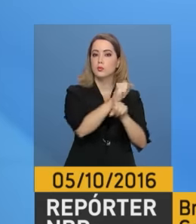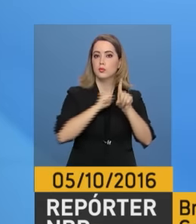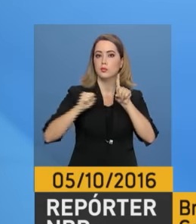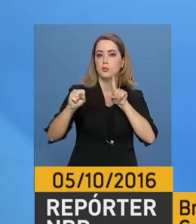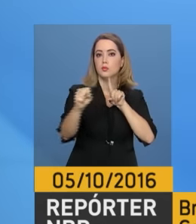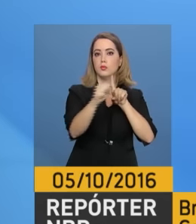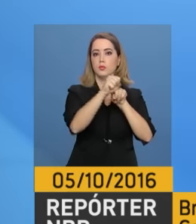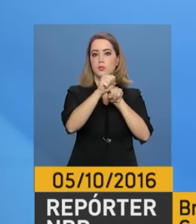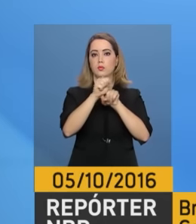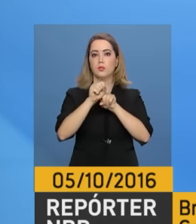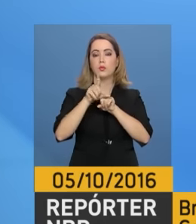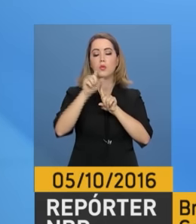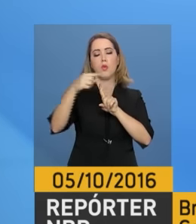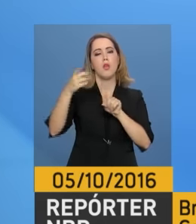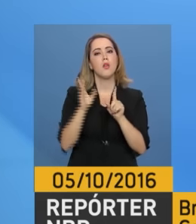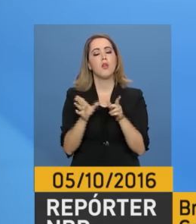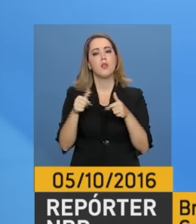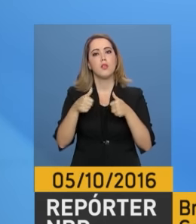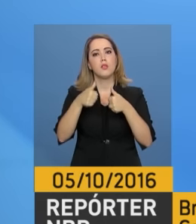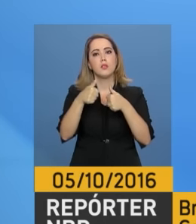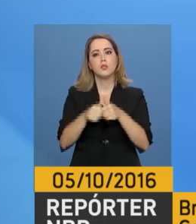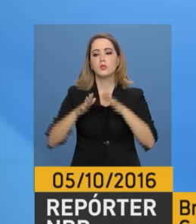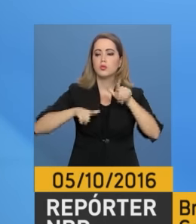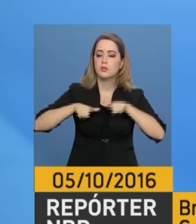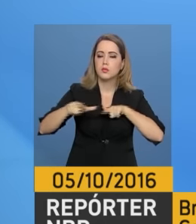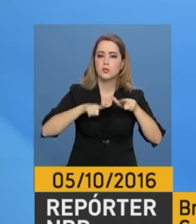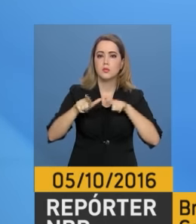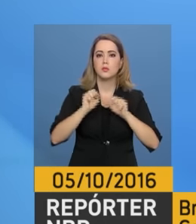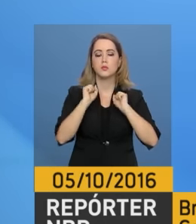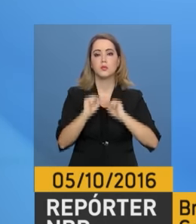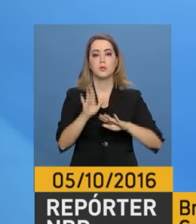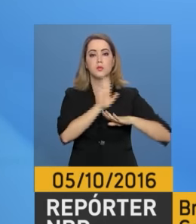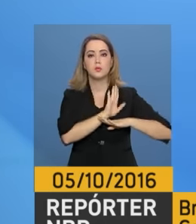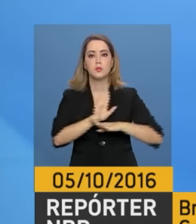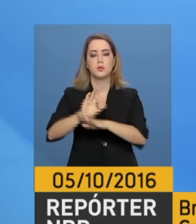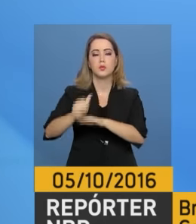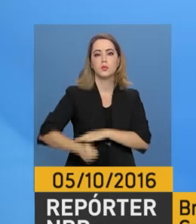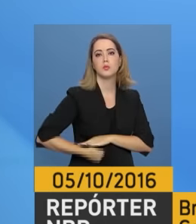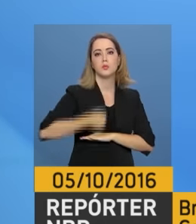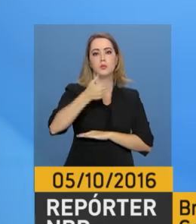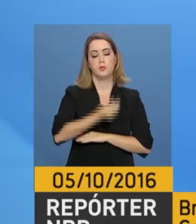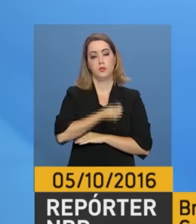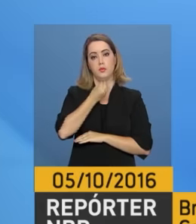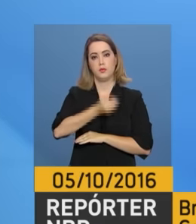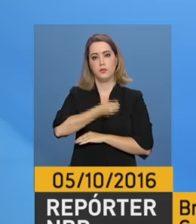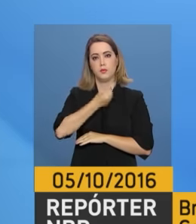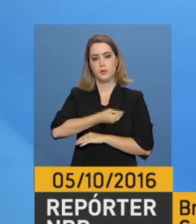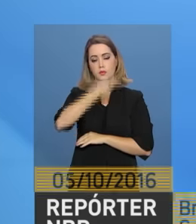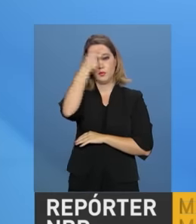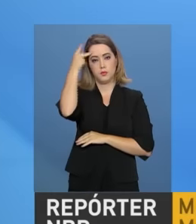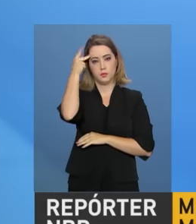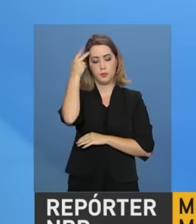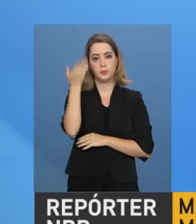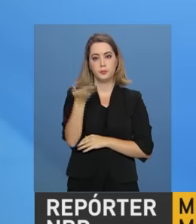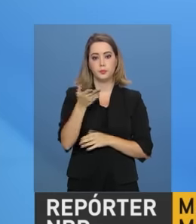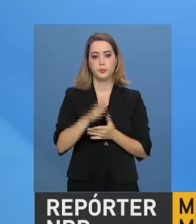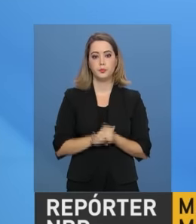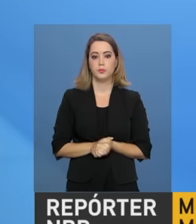sociedade em torno de ações que possam garantir melhoria na vida das pessoas.